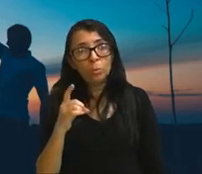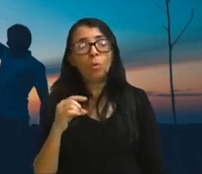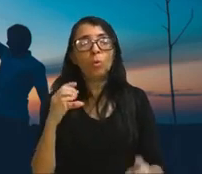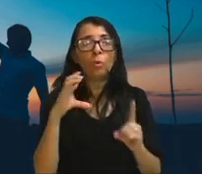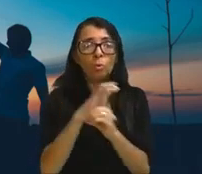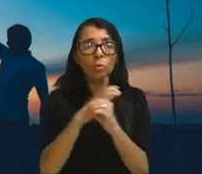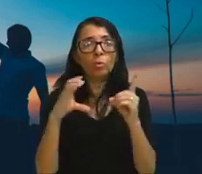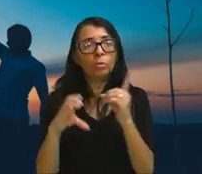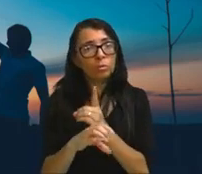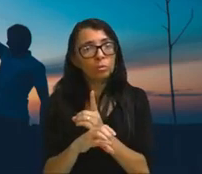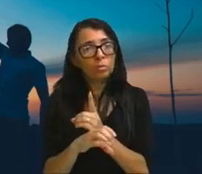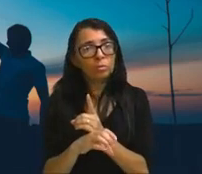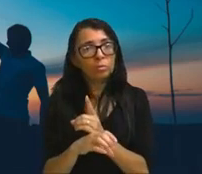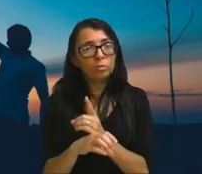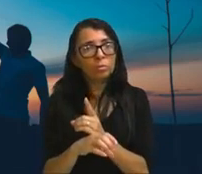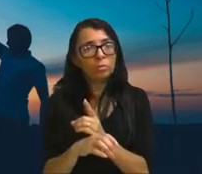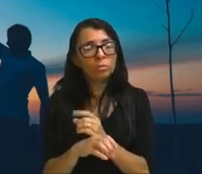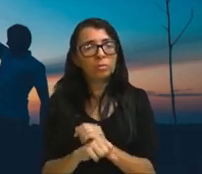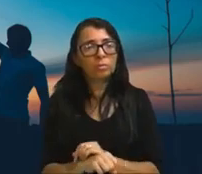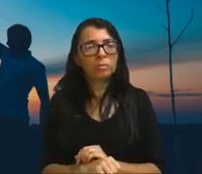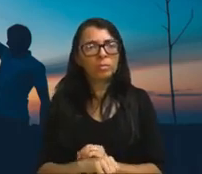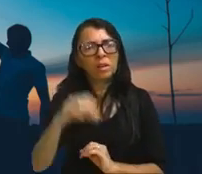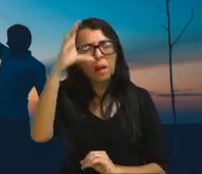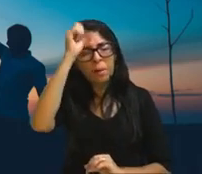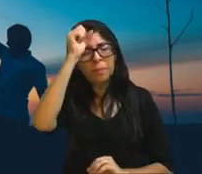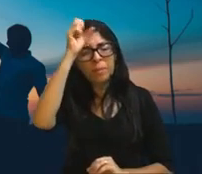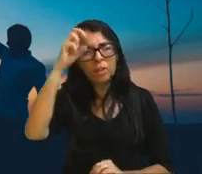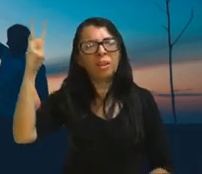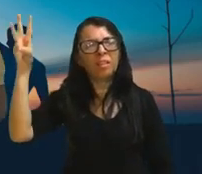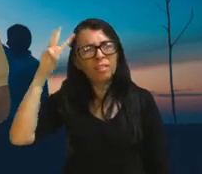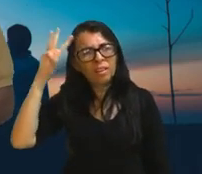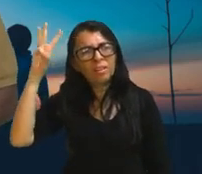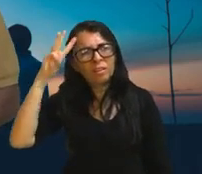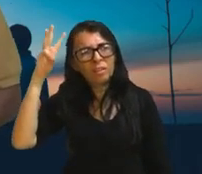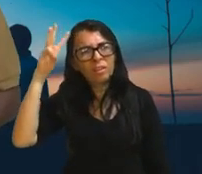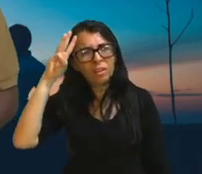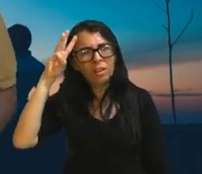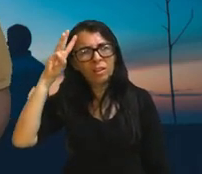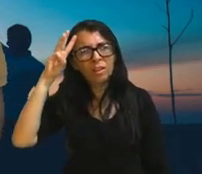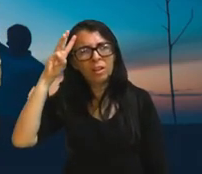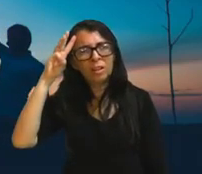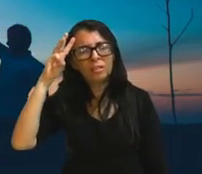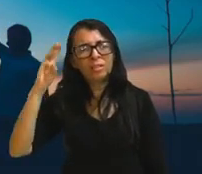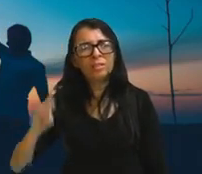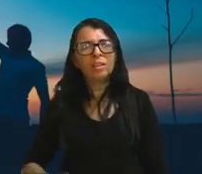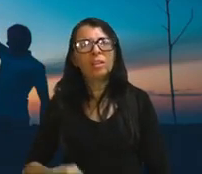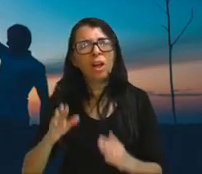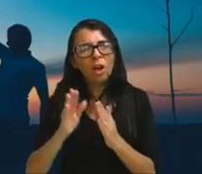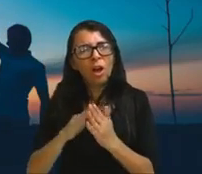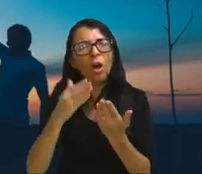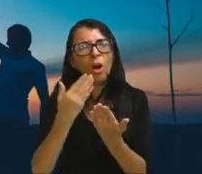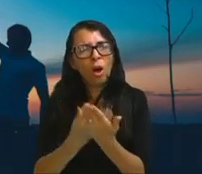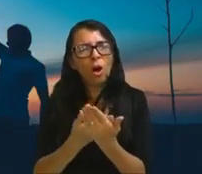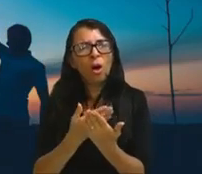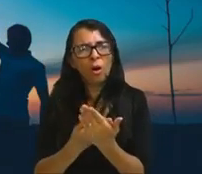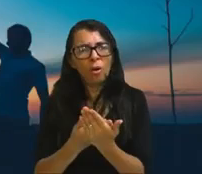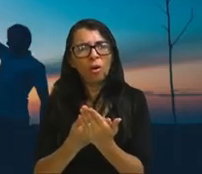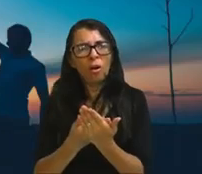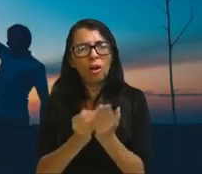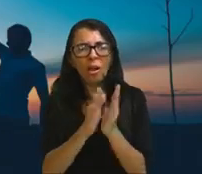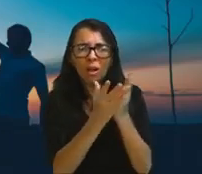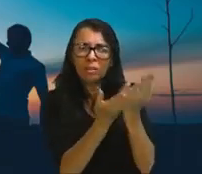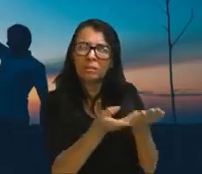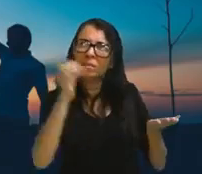esse período de pandemia vai passar. E aí? Você está pronto para voltar às ativas? Às